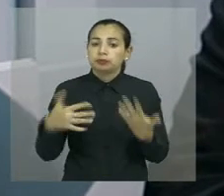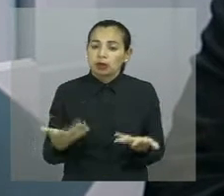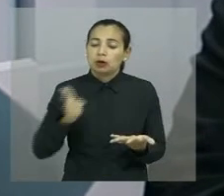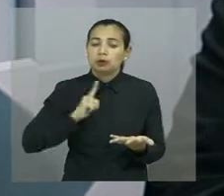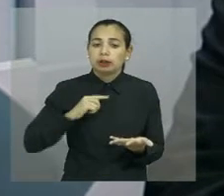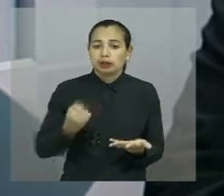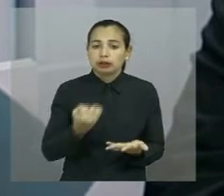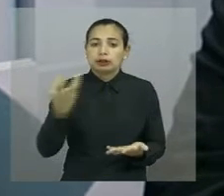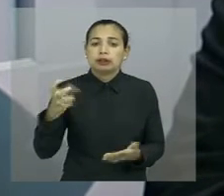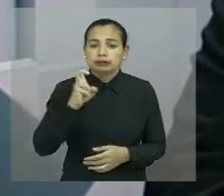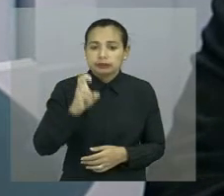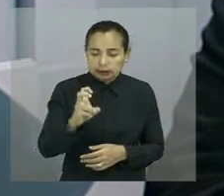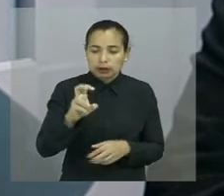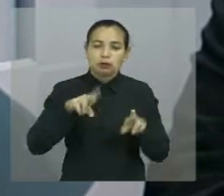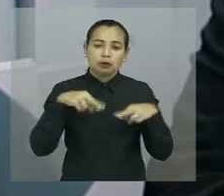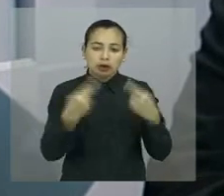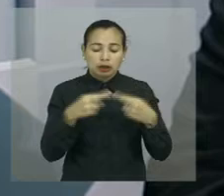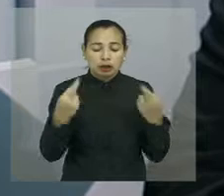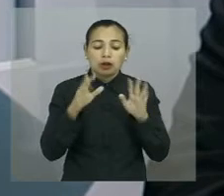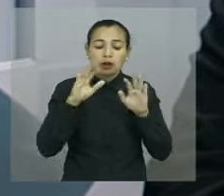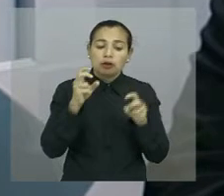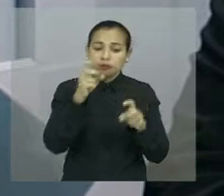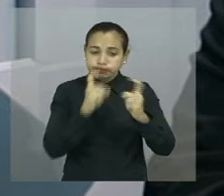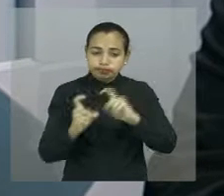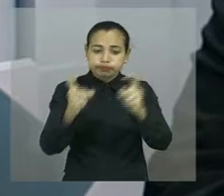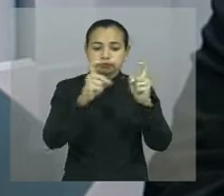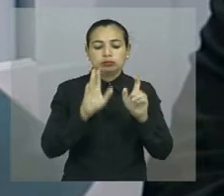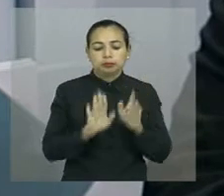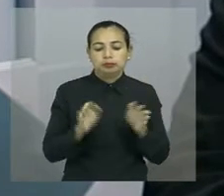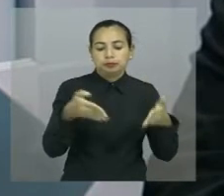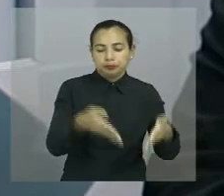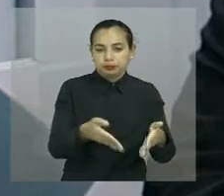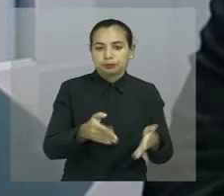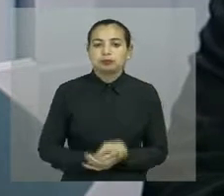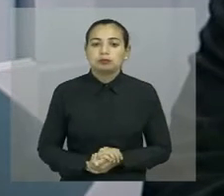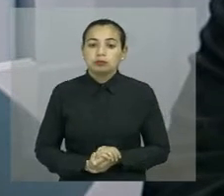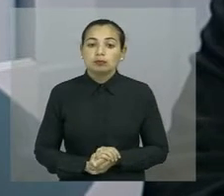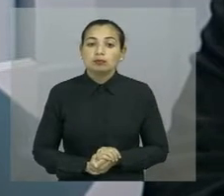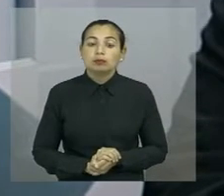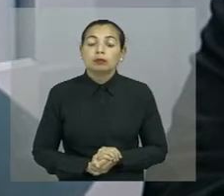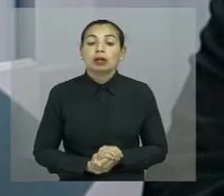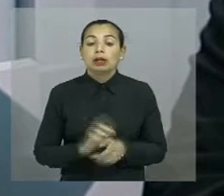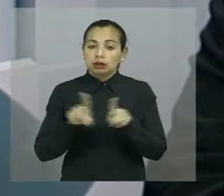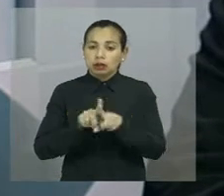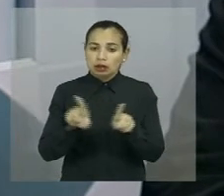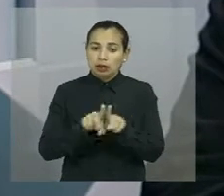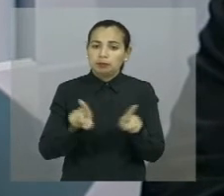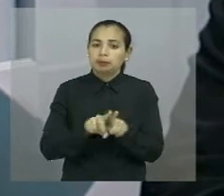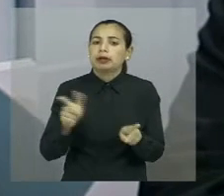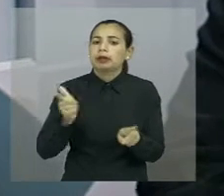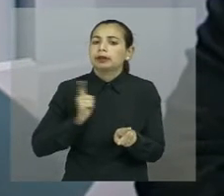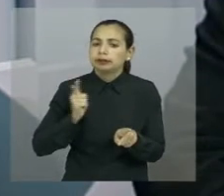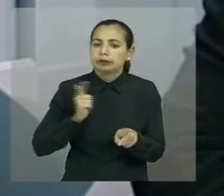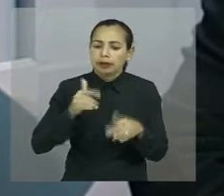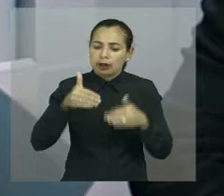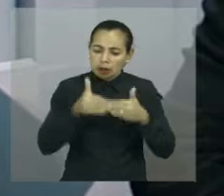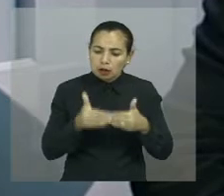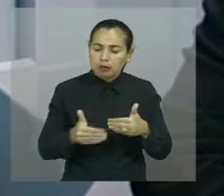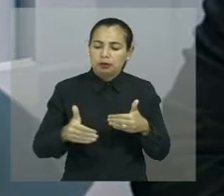mensagens, tivemos reuniões nesse sentido. E deliberamos, e ao todo, ao longo